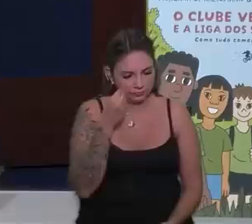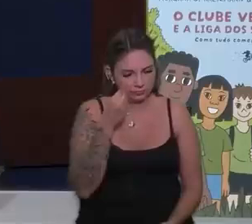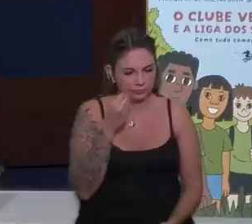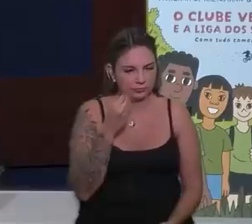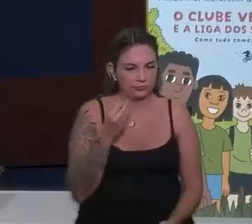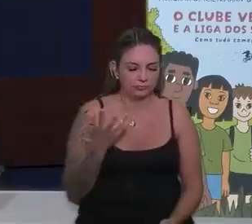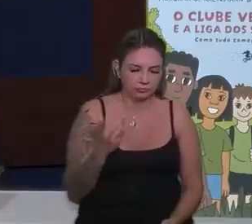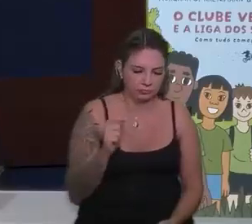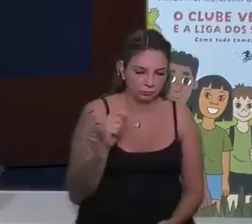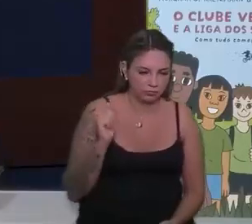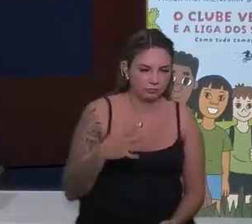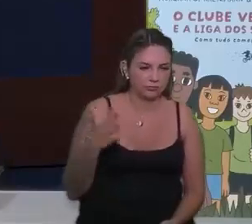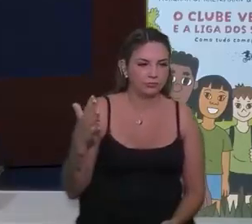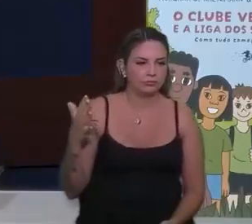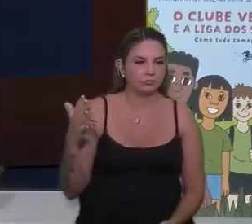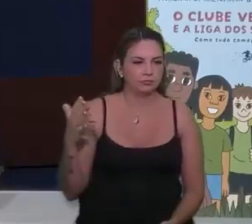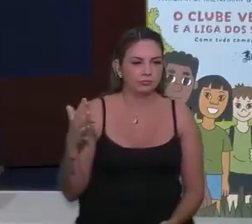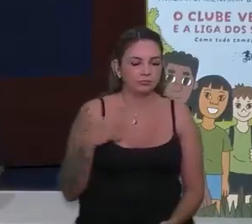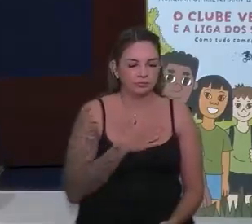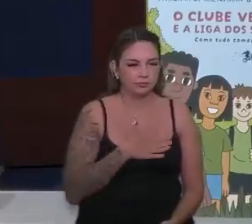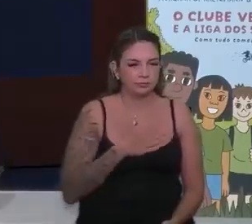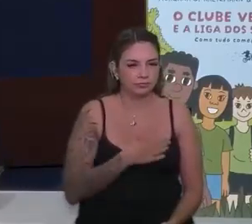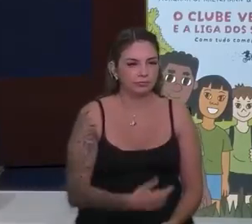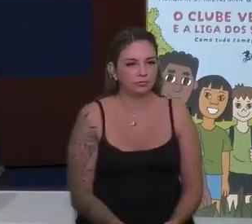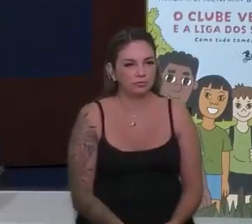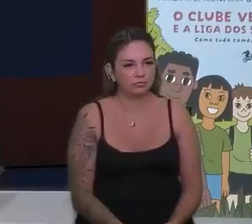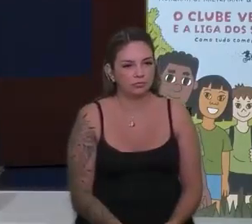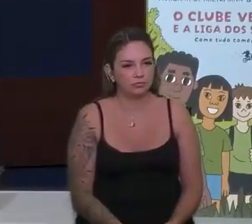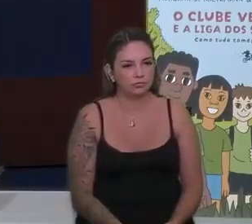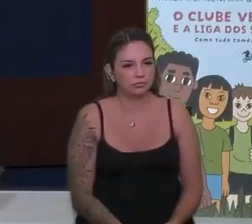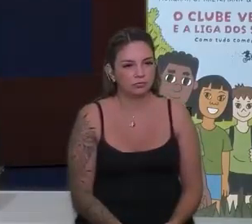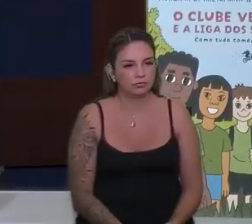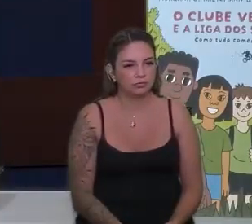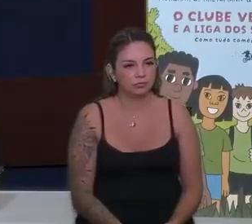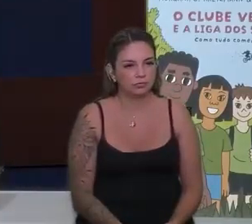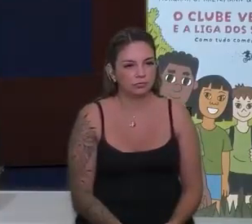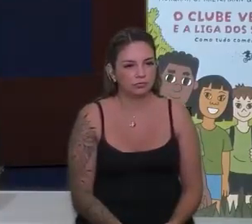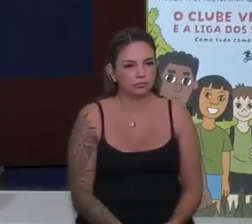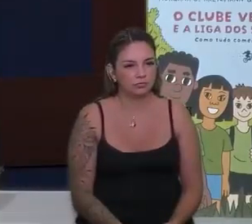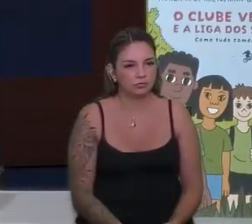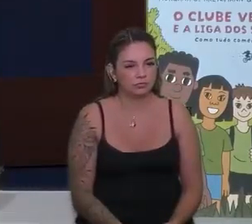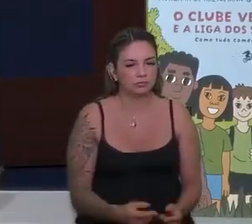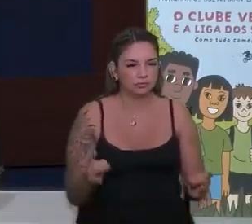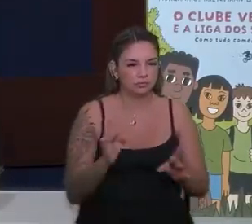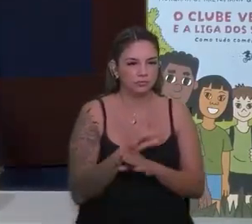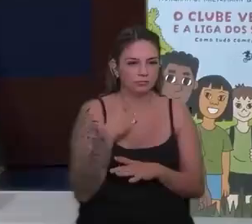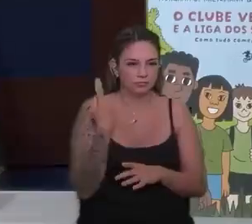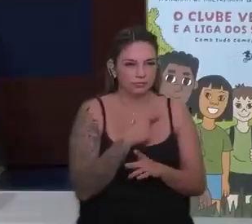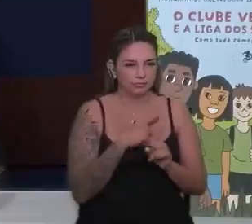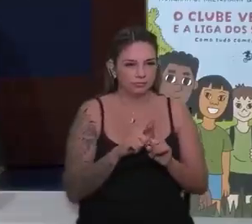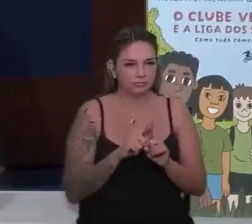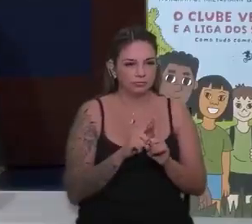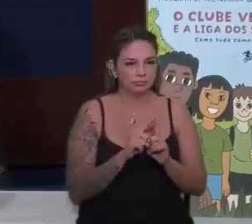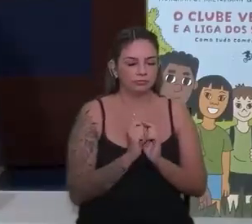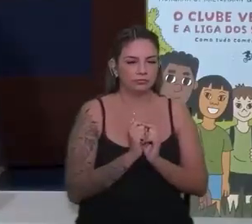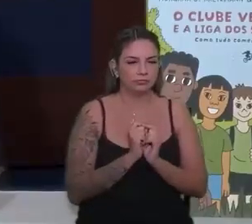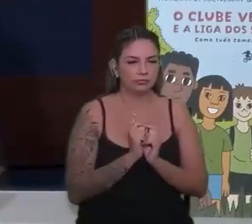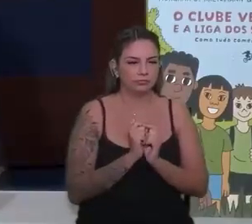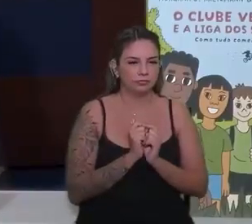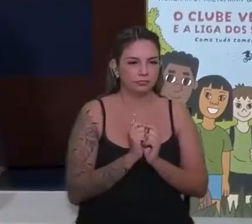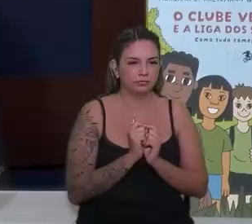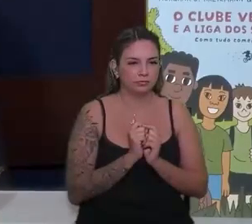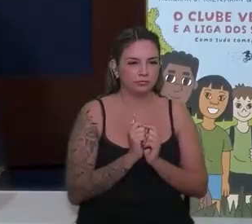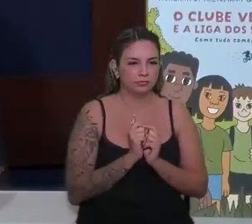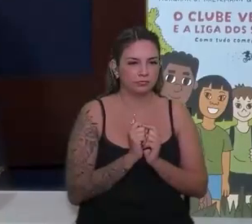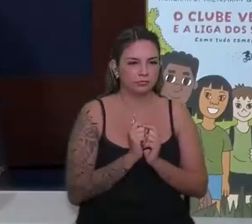de magia, de prazer. Eu acho que, para encerrar, para a gente também não se alongar muito, e